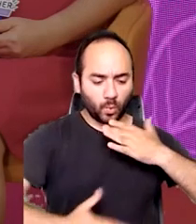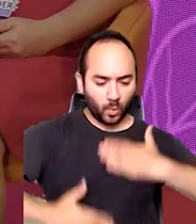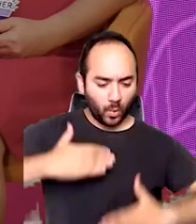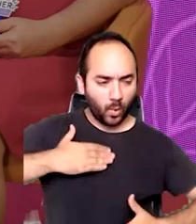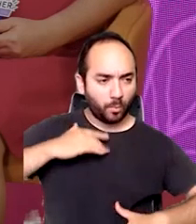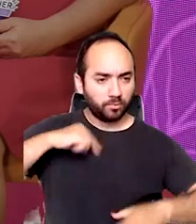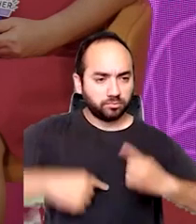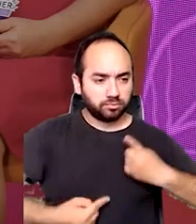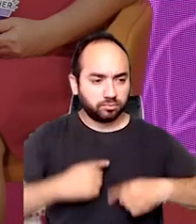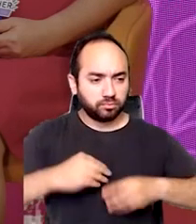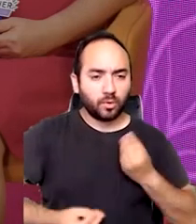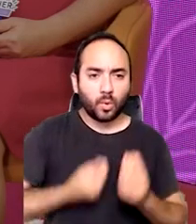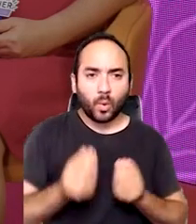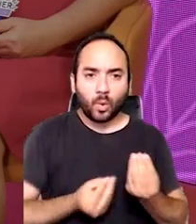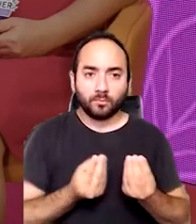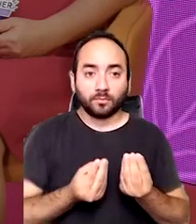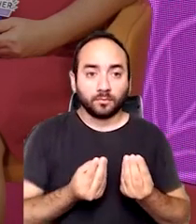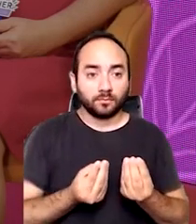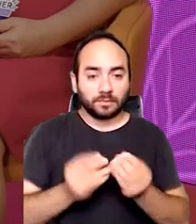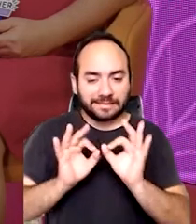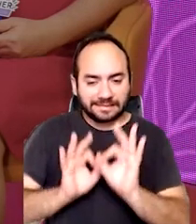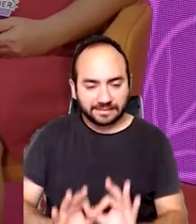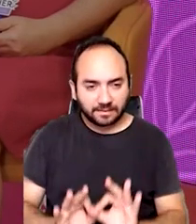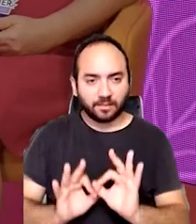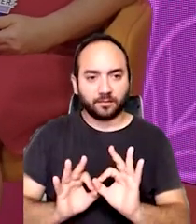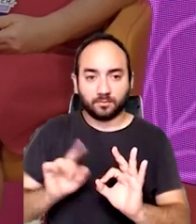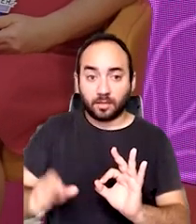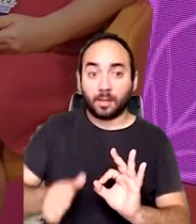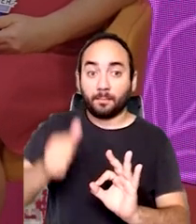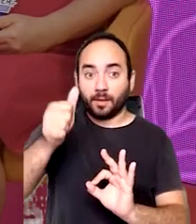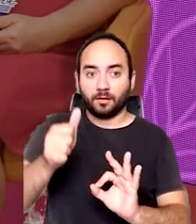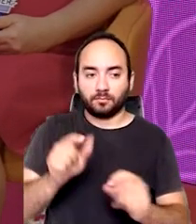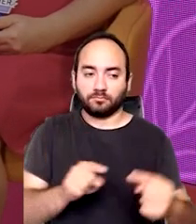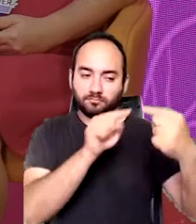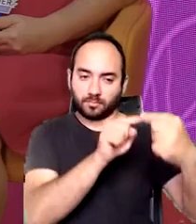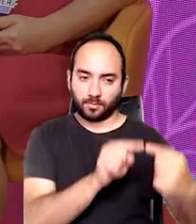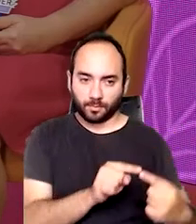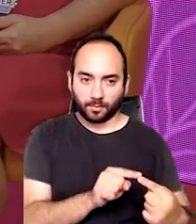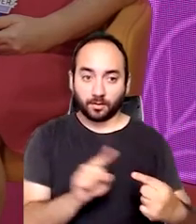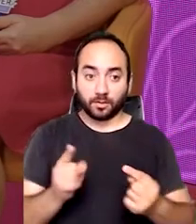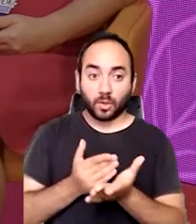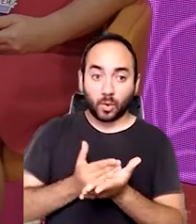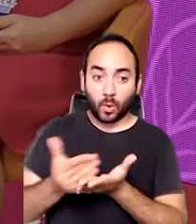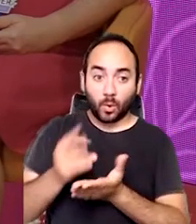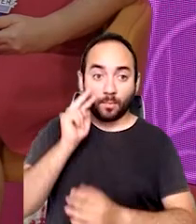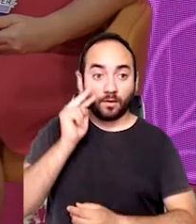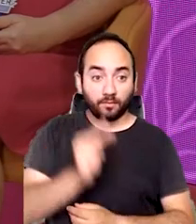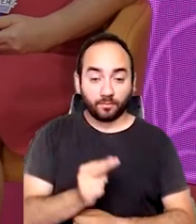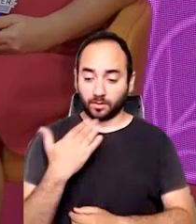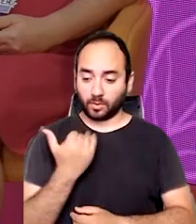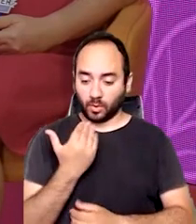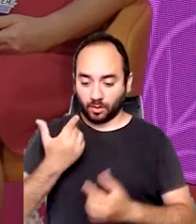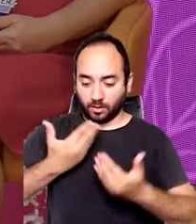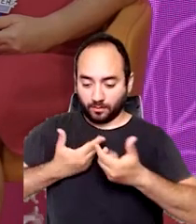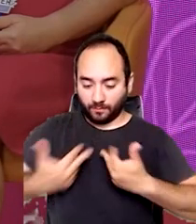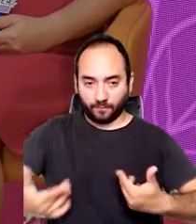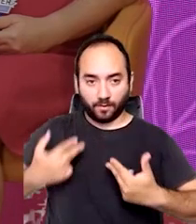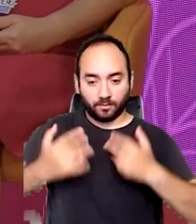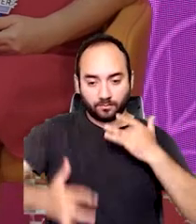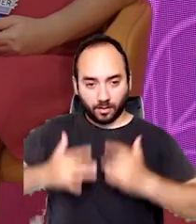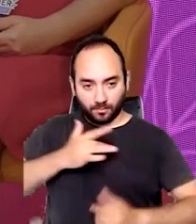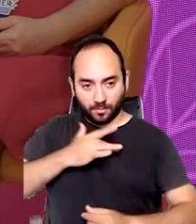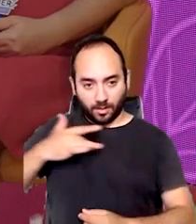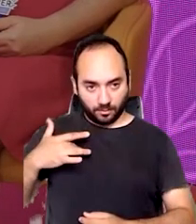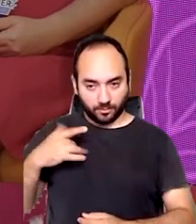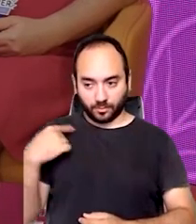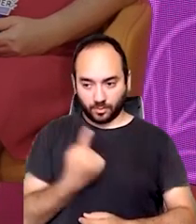do organismo da fisiologia de como eh funcionaria da melhor forma como a gente começou a olhar pra nossa alimentação e pra nossa